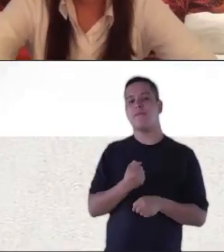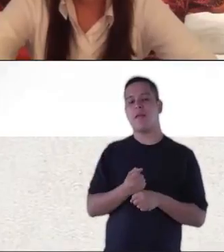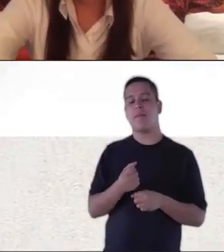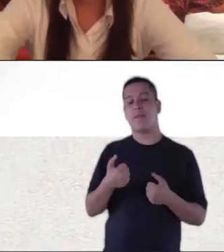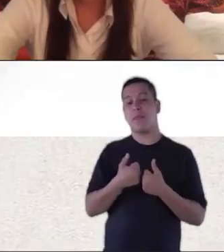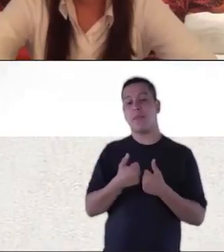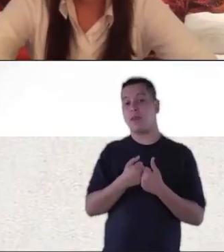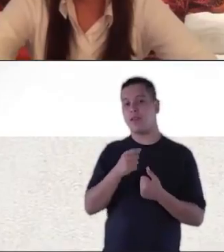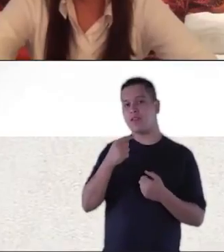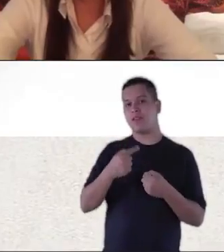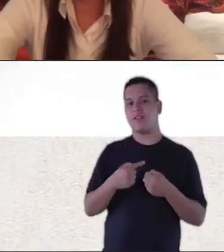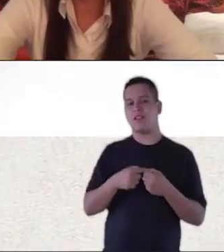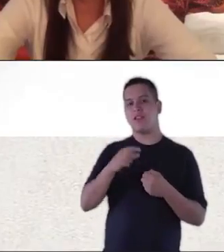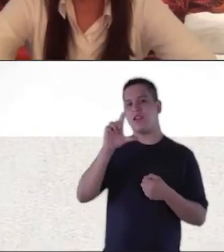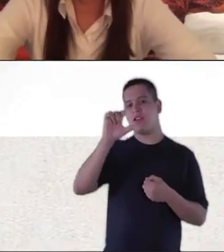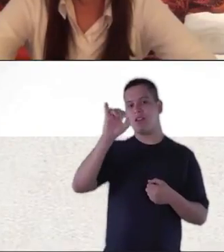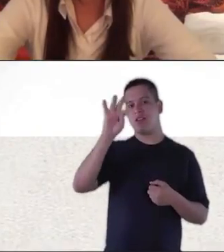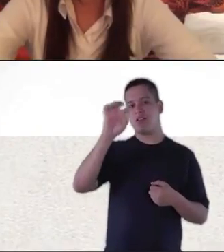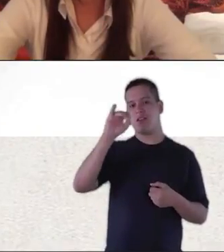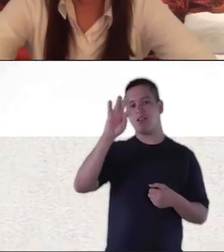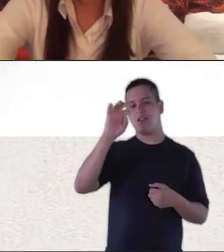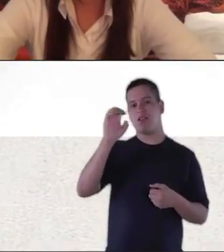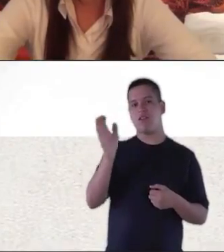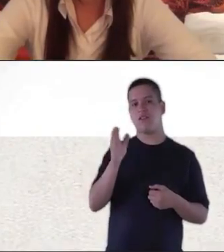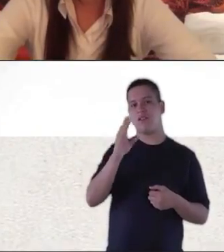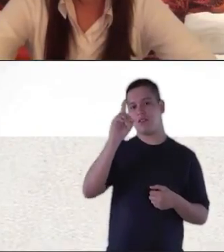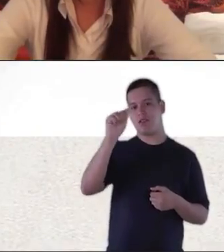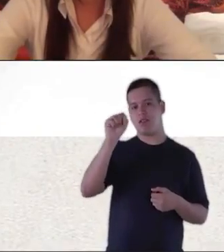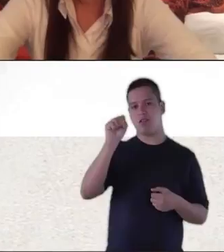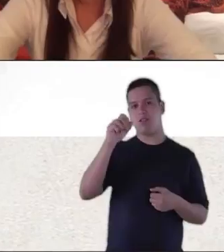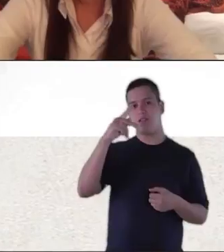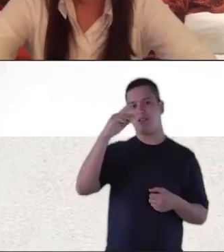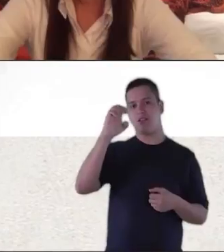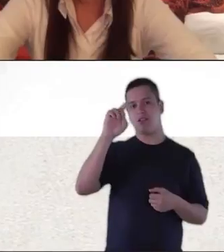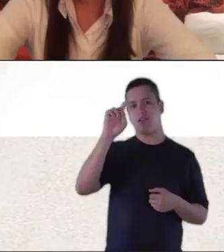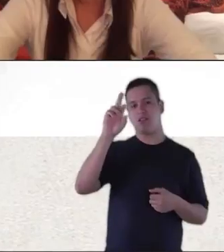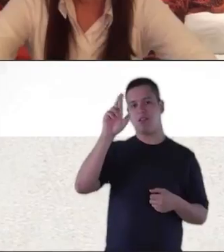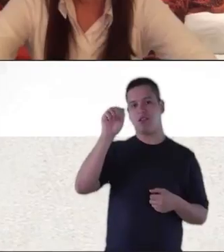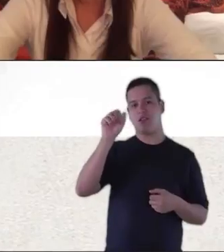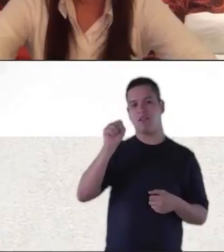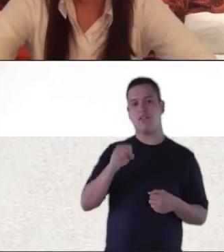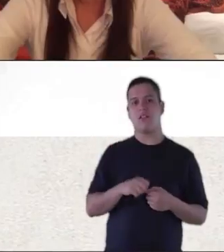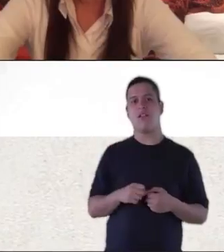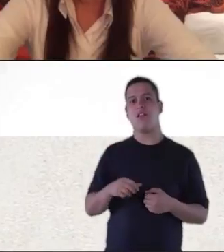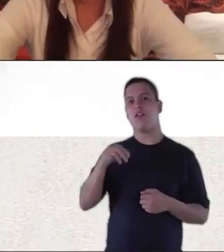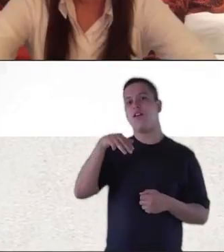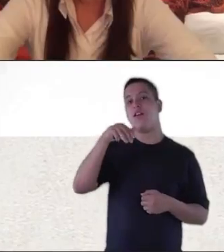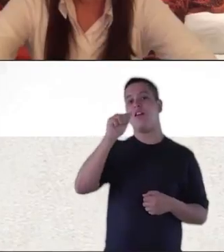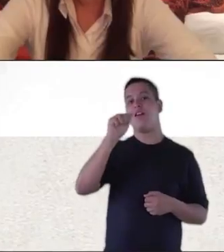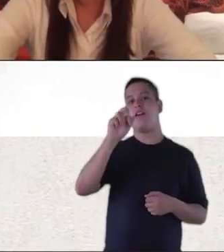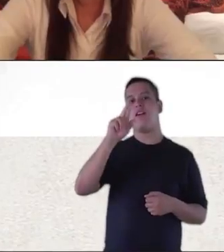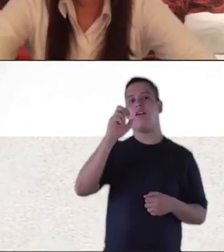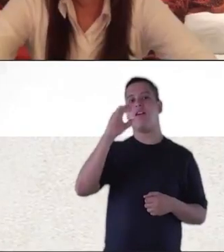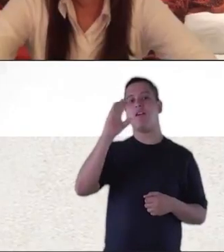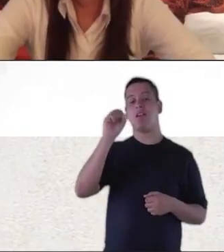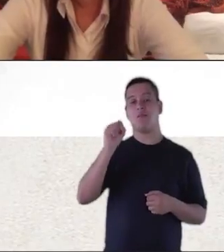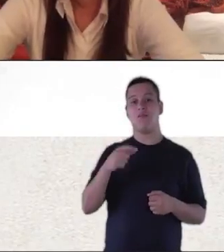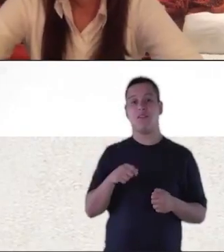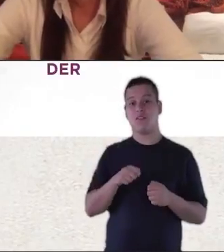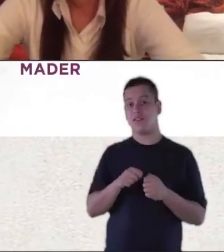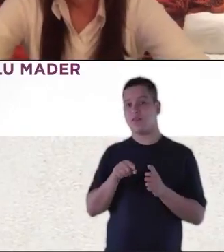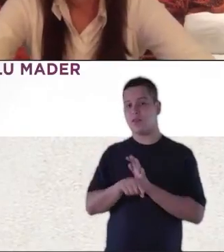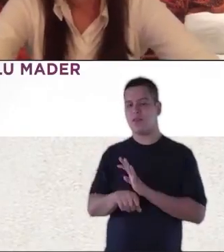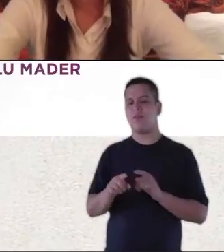mandando beijo. Marcos Beijo, Caldeira Lula. pergunta. Não vou fazer essa pergunta, não, Marcos. De jeito nenhum. Léo Cunha,